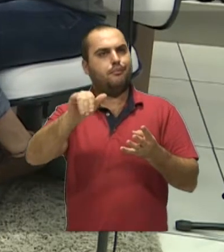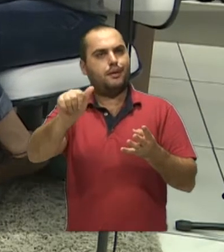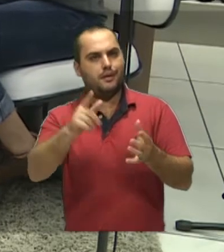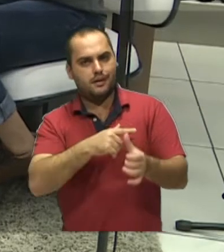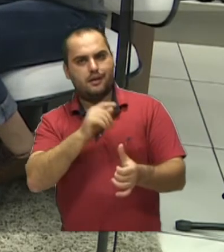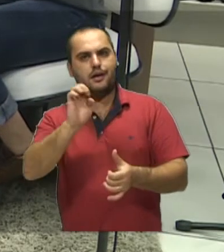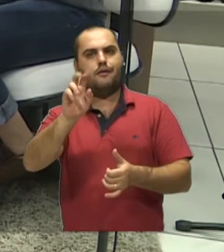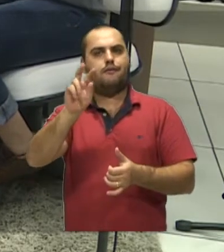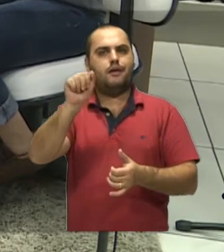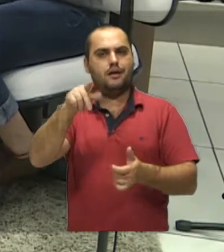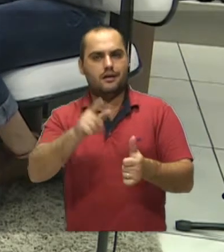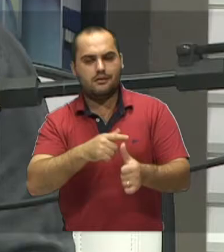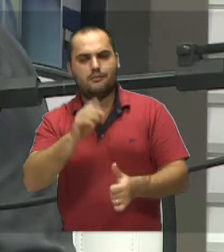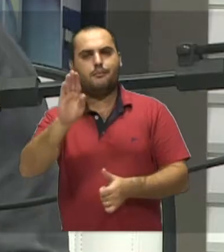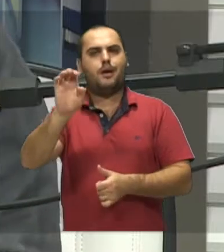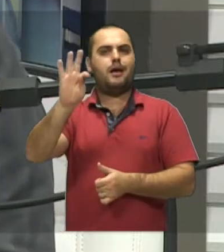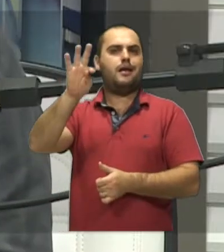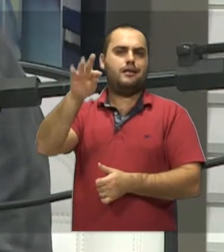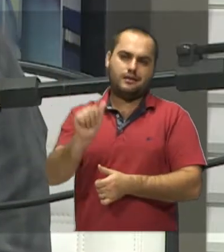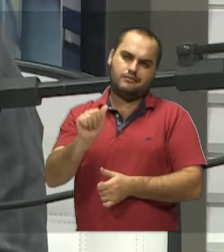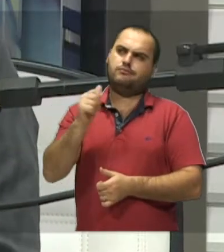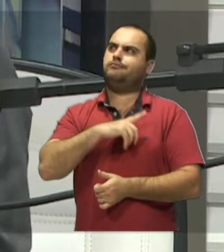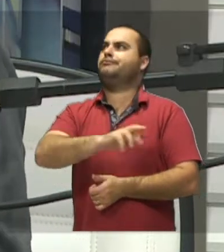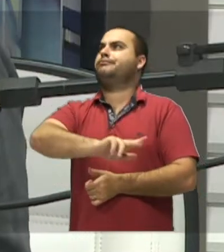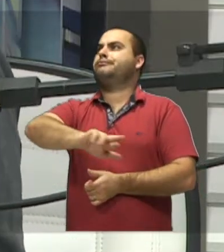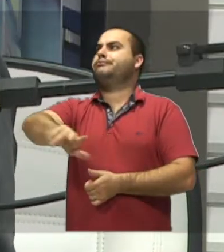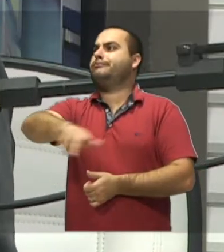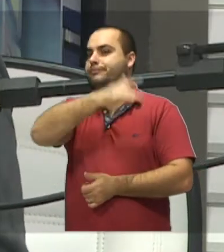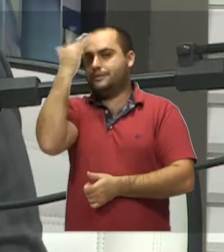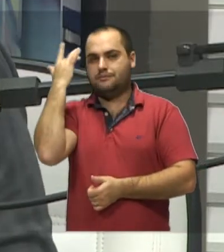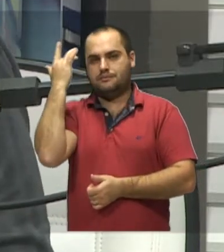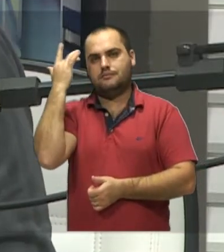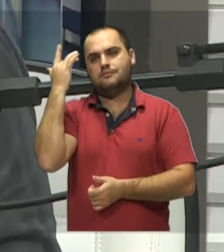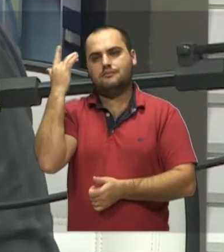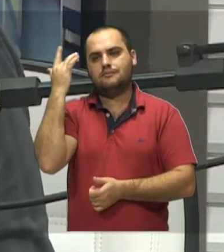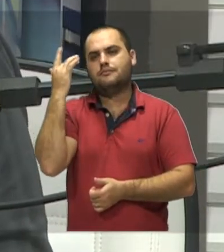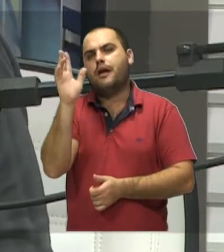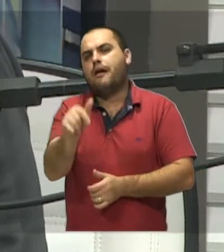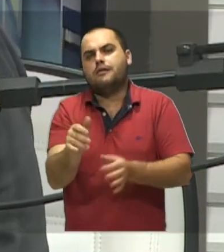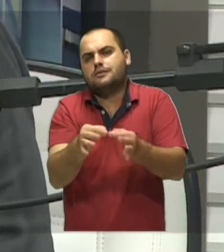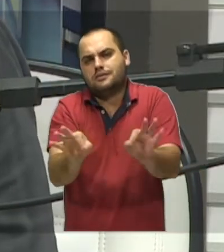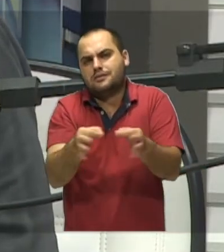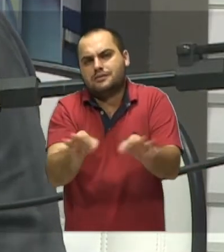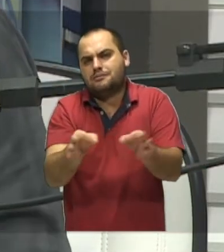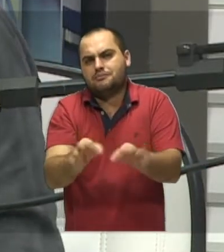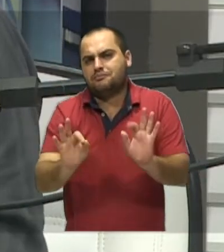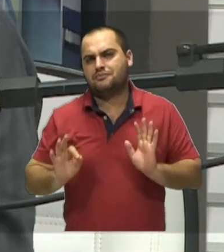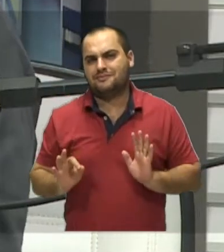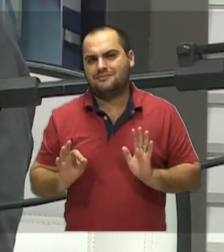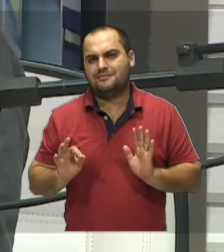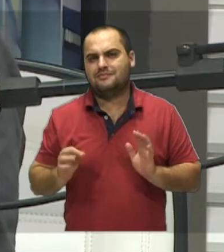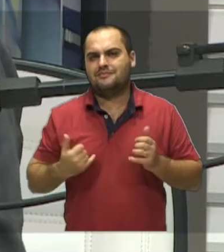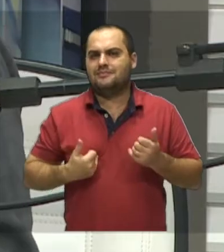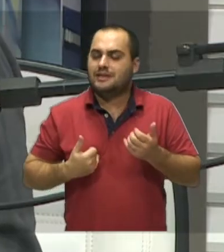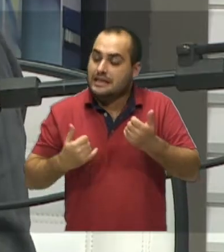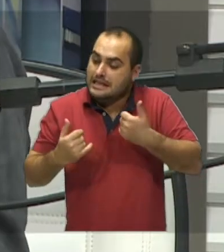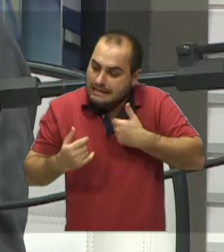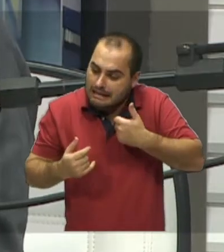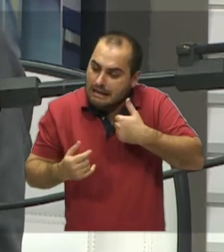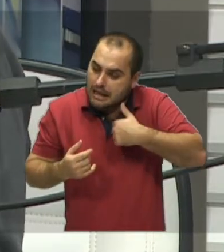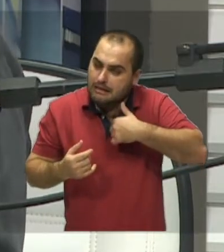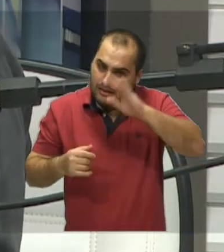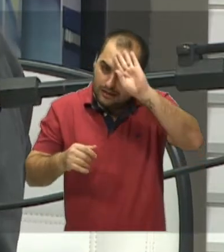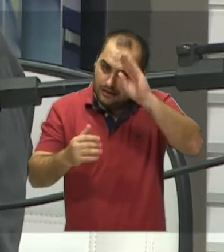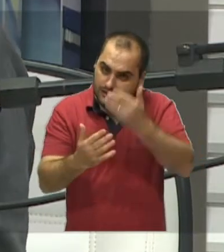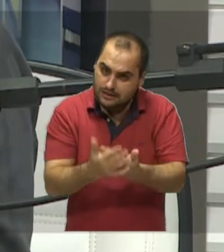o Evandro e com a Beta. Então, assim, geralmente o que eu componho são coisas muito simples, né? Que é daquilo que eu acredito também. Eu gosto